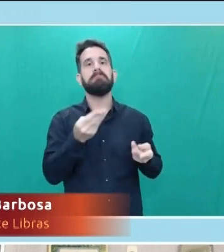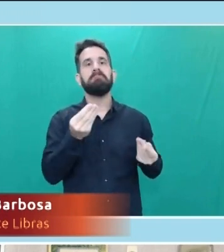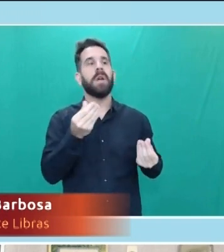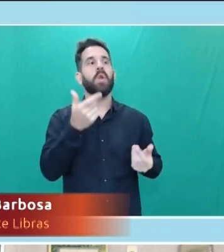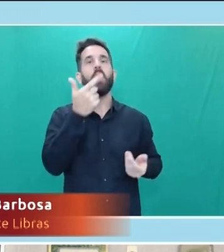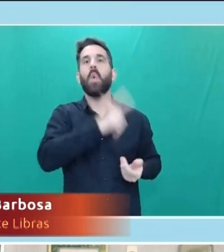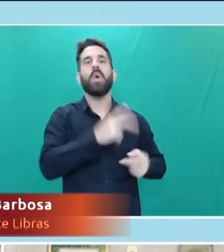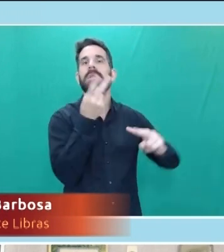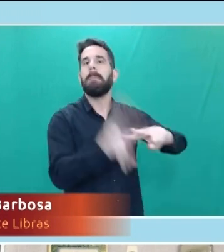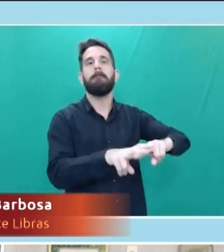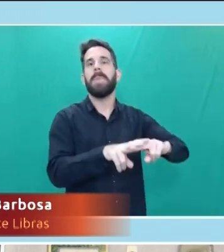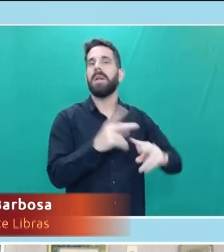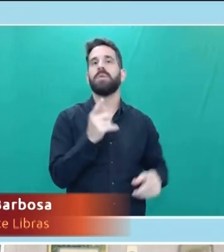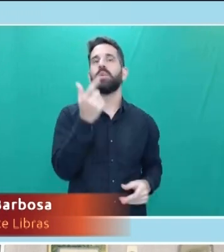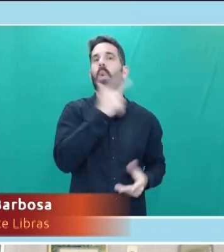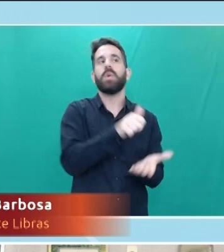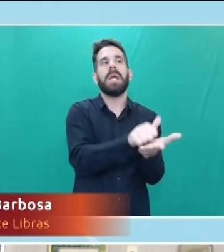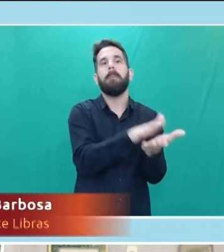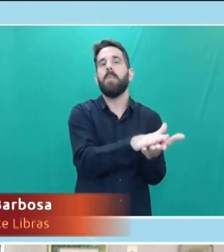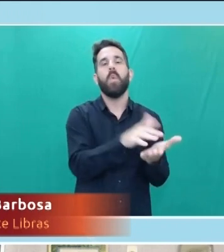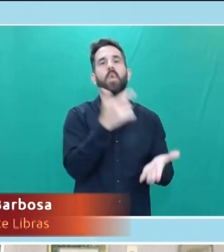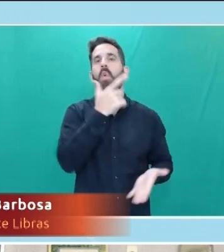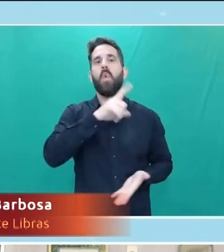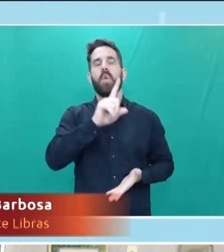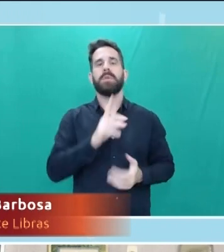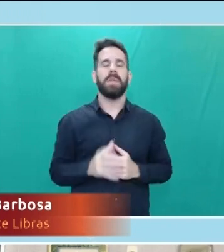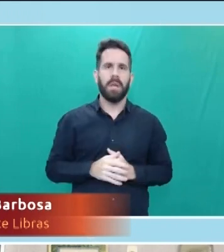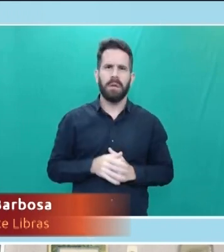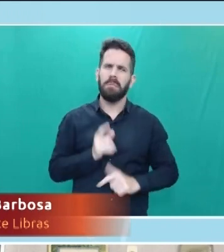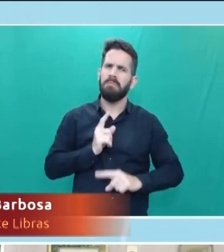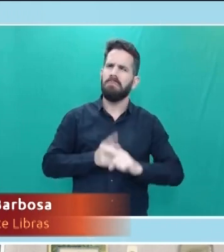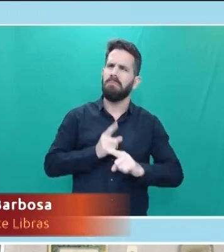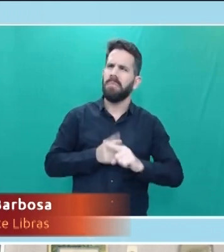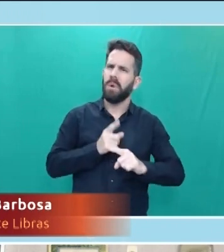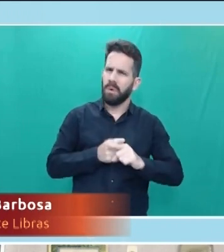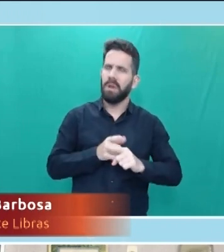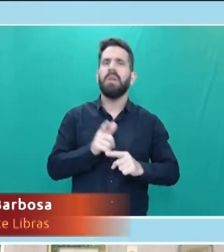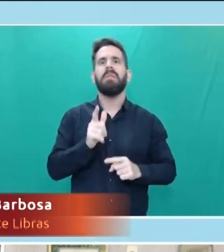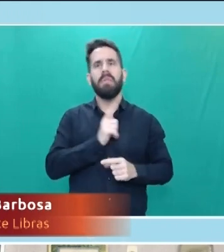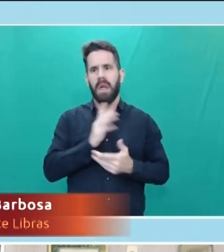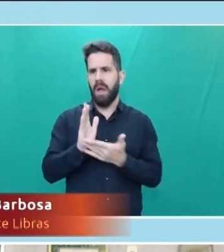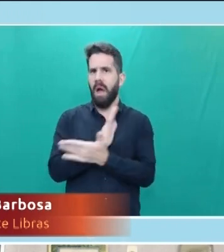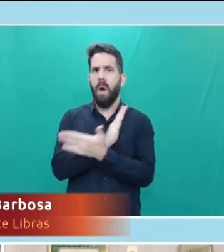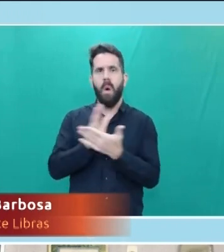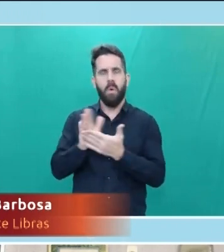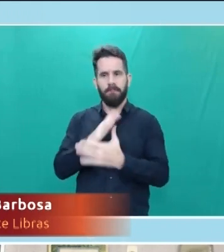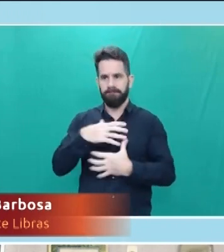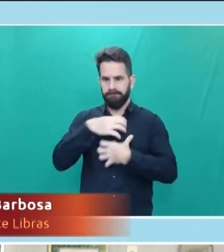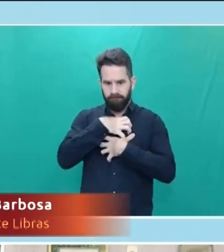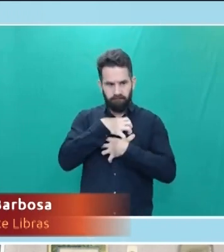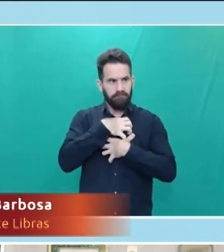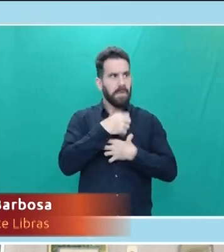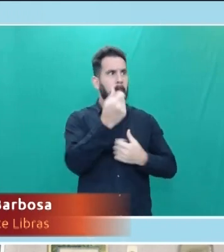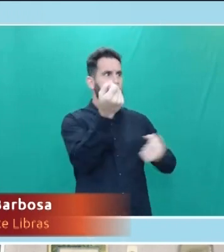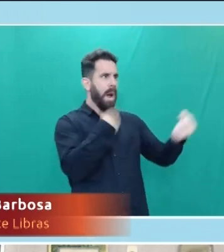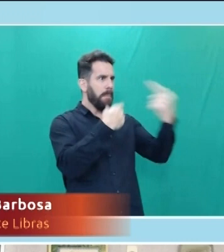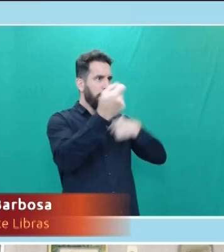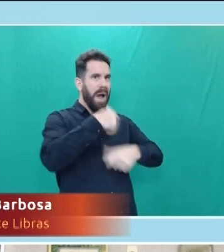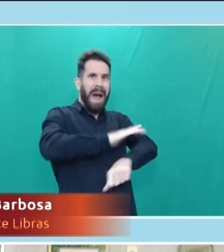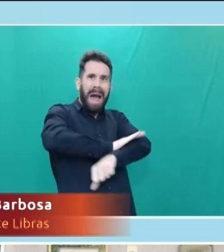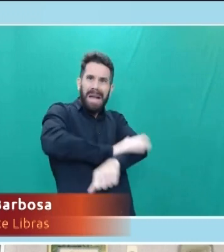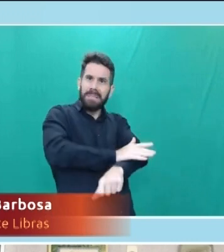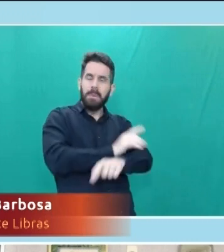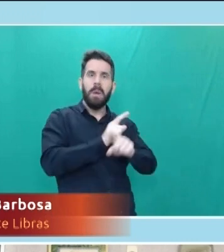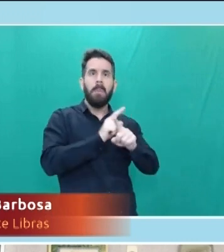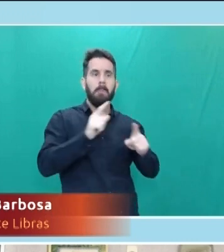essas pessoas, as vítimas, não recebiam a resposta do Estado com a condenação criminal em quem praticou esses atos racistas.